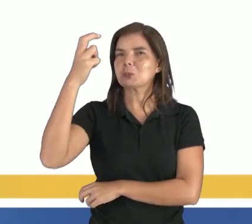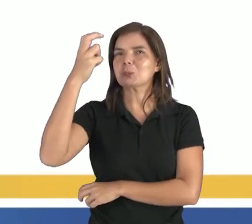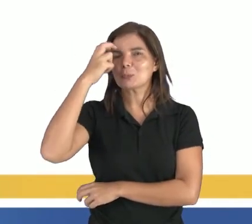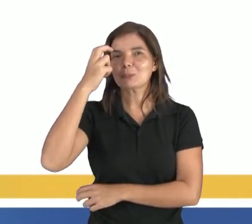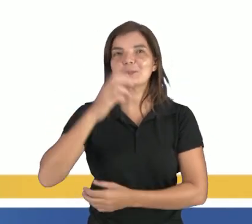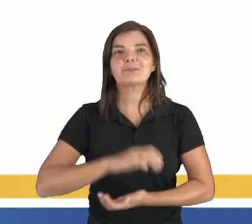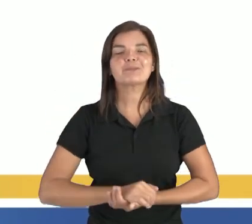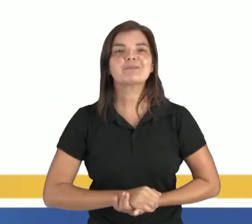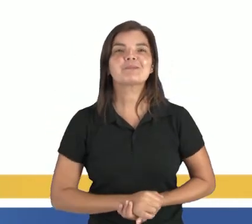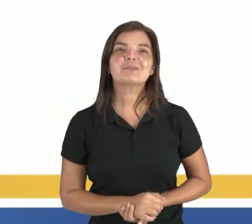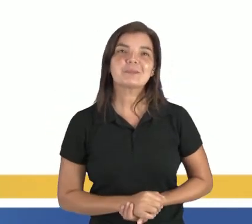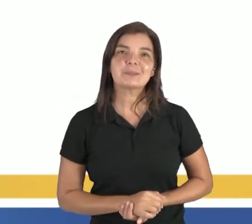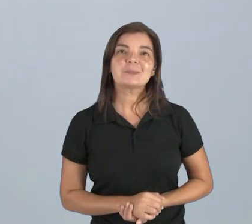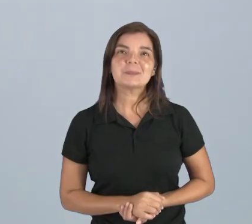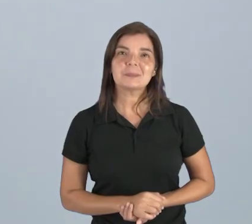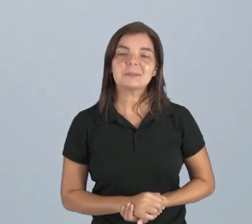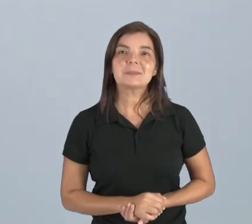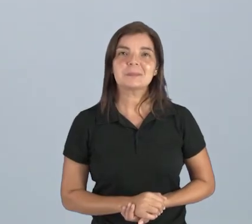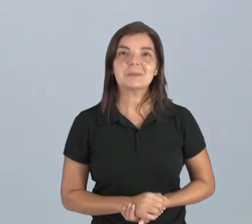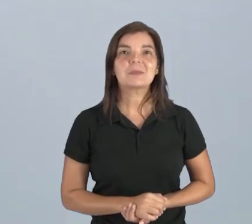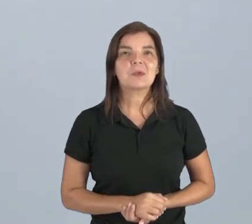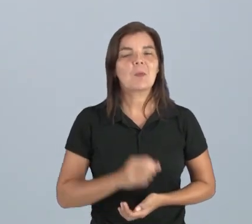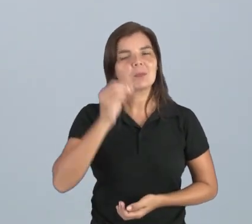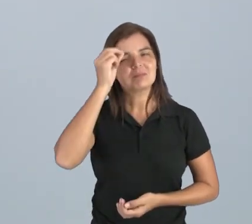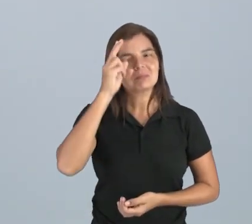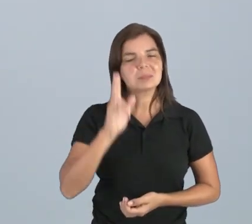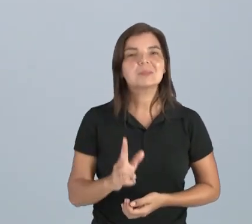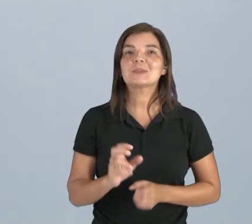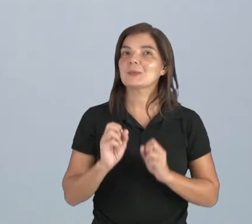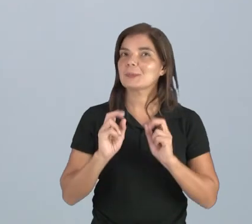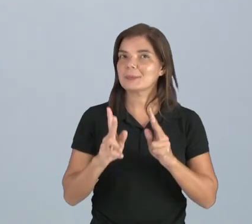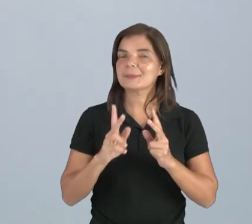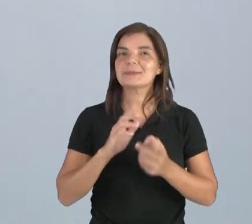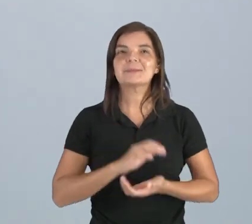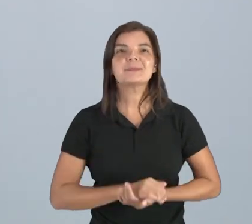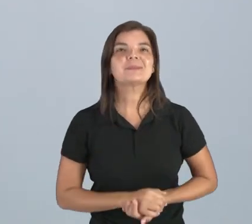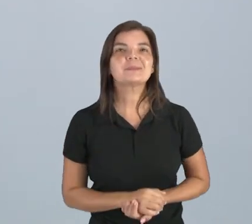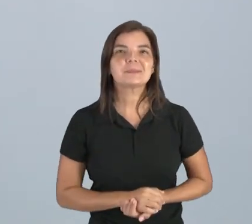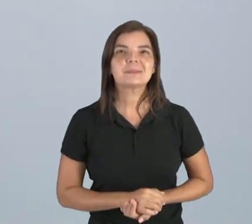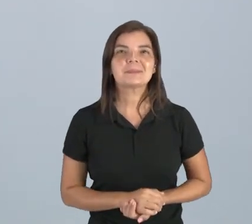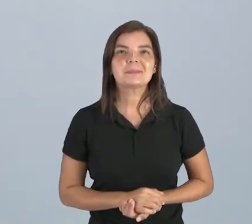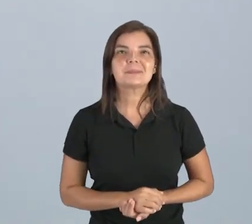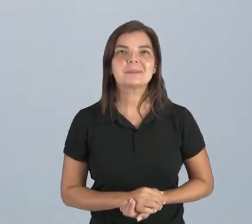Very smart, muito inteligente, muito esperto. Ok?